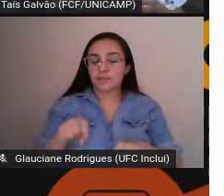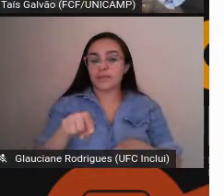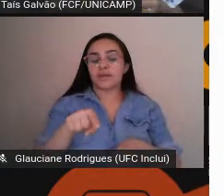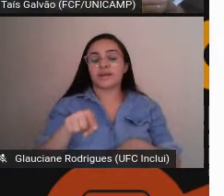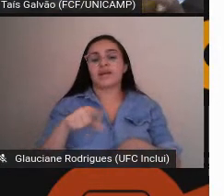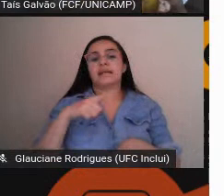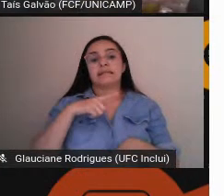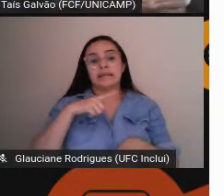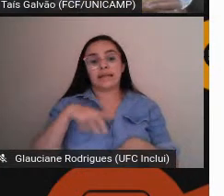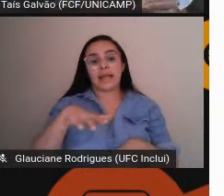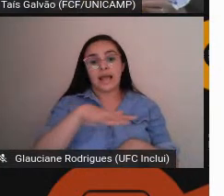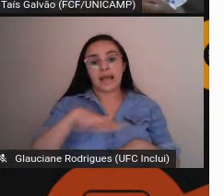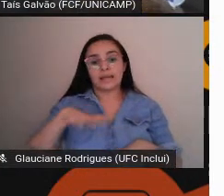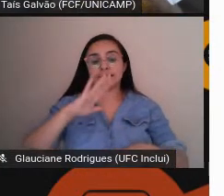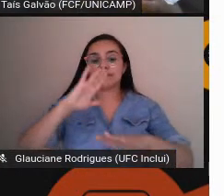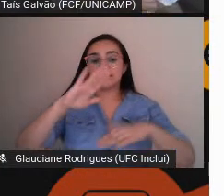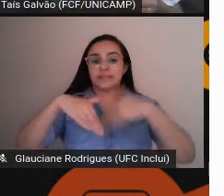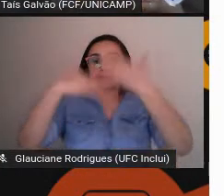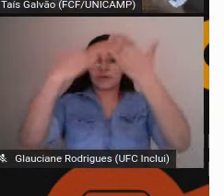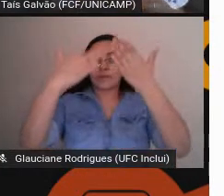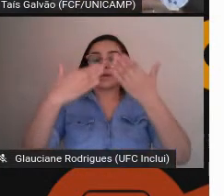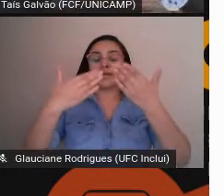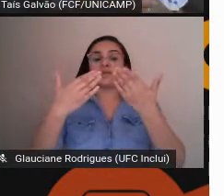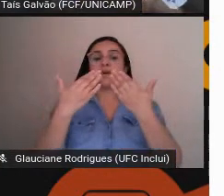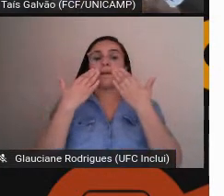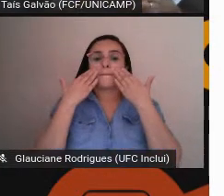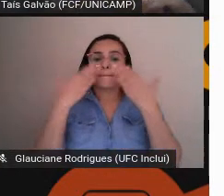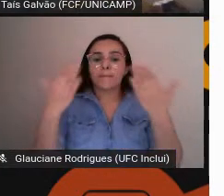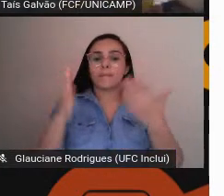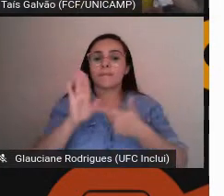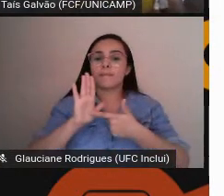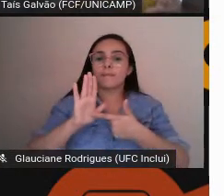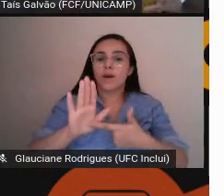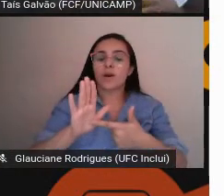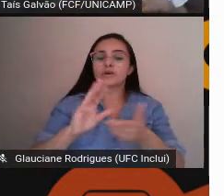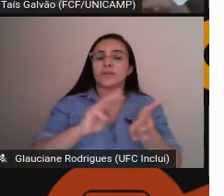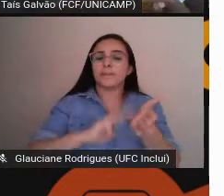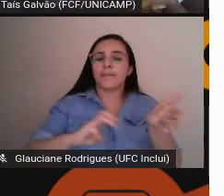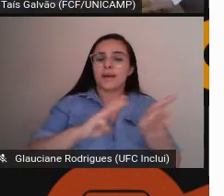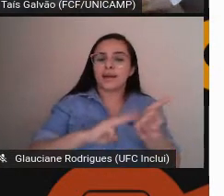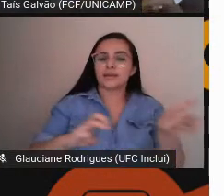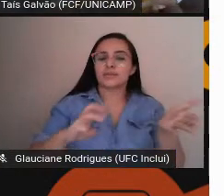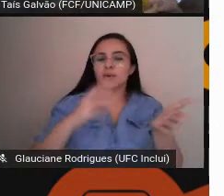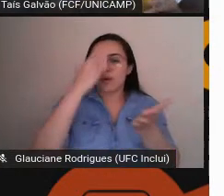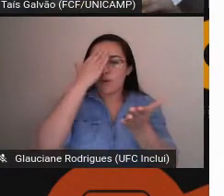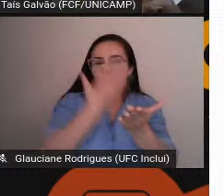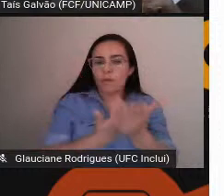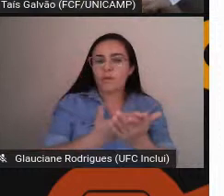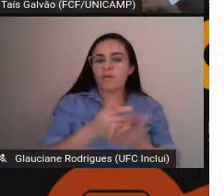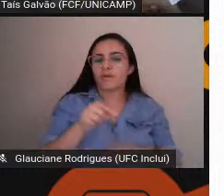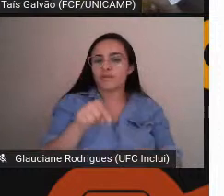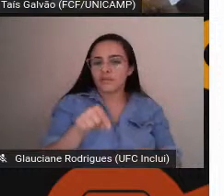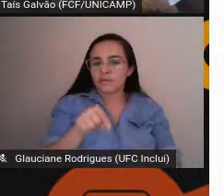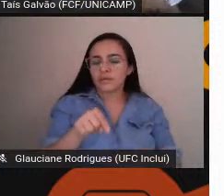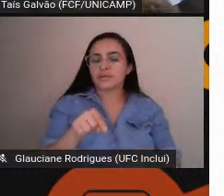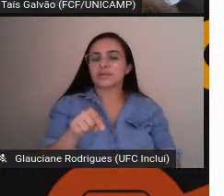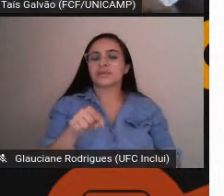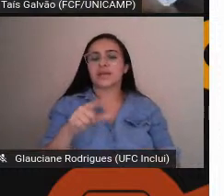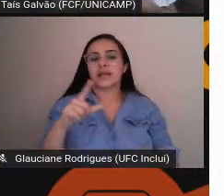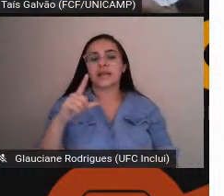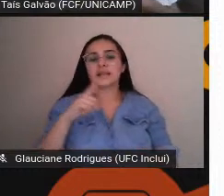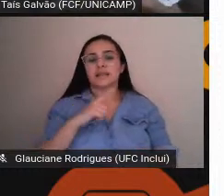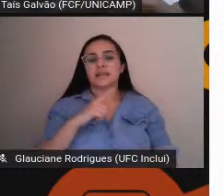muito baseada na transparência e na ciência, na padronização de métodos. Nós temos uma grande